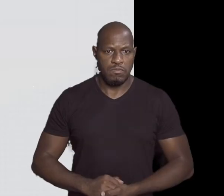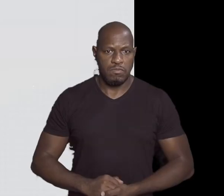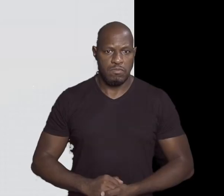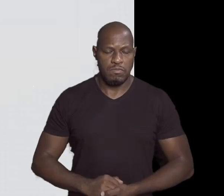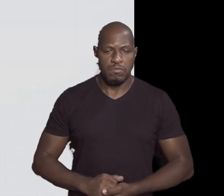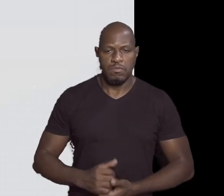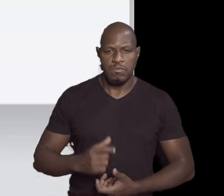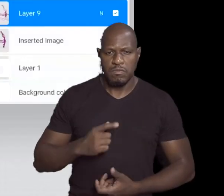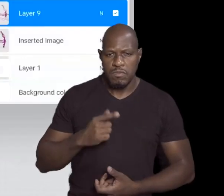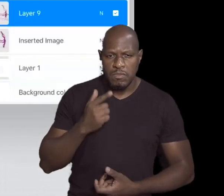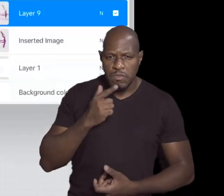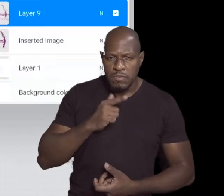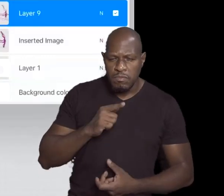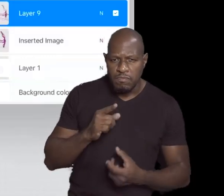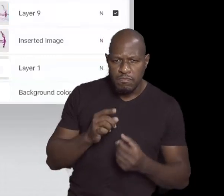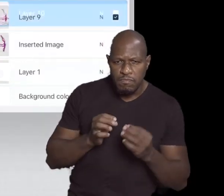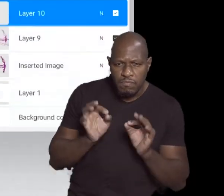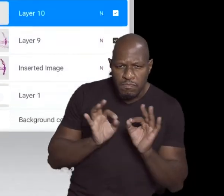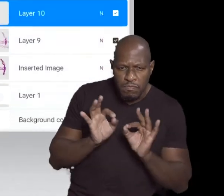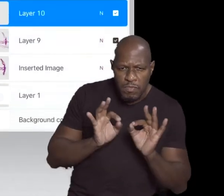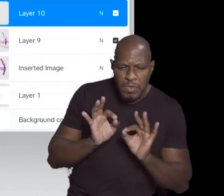Bom, temos uma segunda passada.